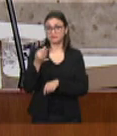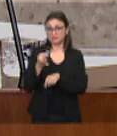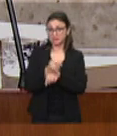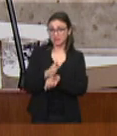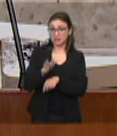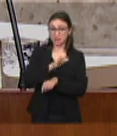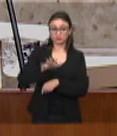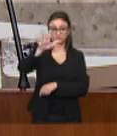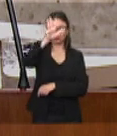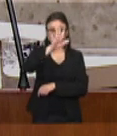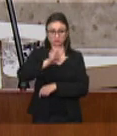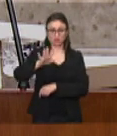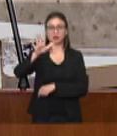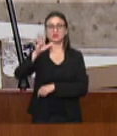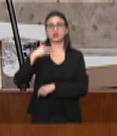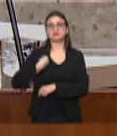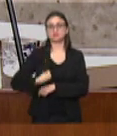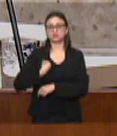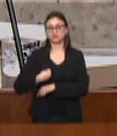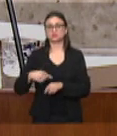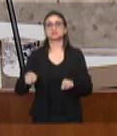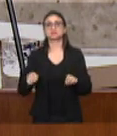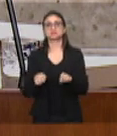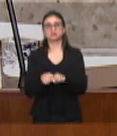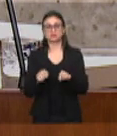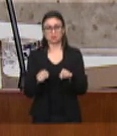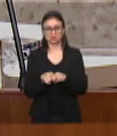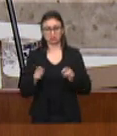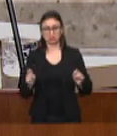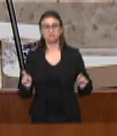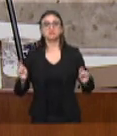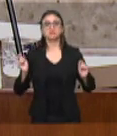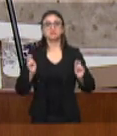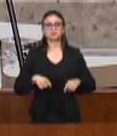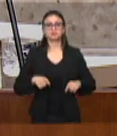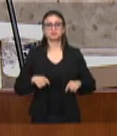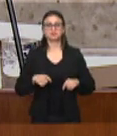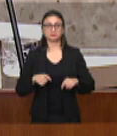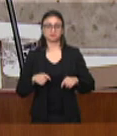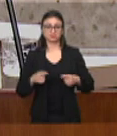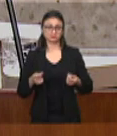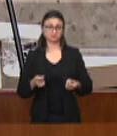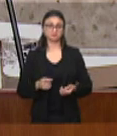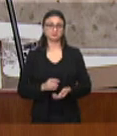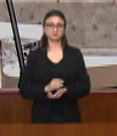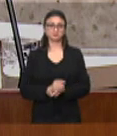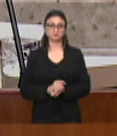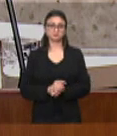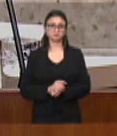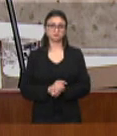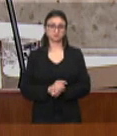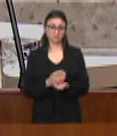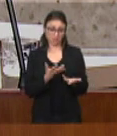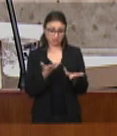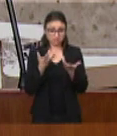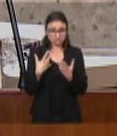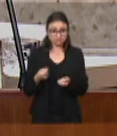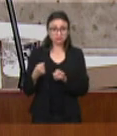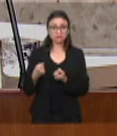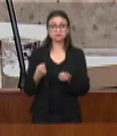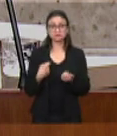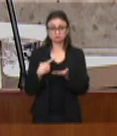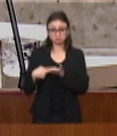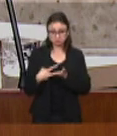que religioso, haveria também, por esse enfoque, a possibilidade de considerar e já reputar por